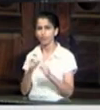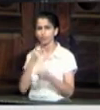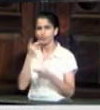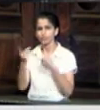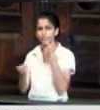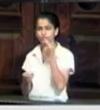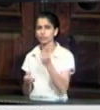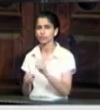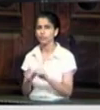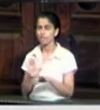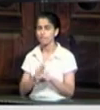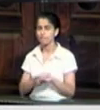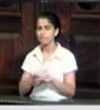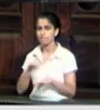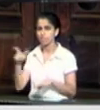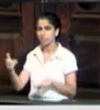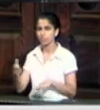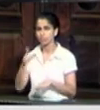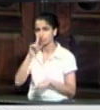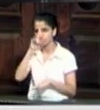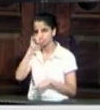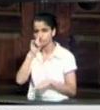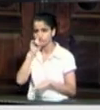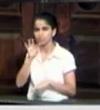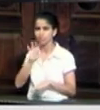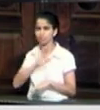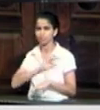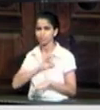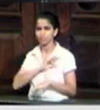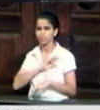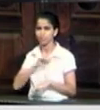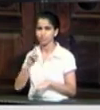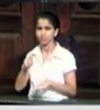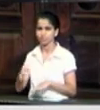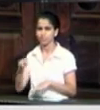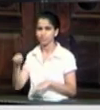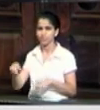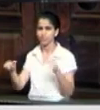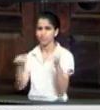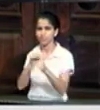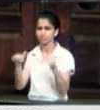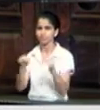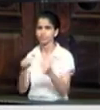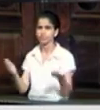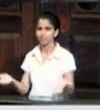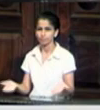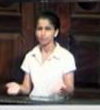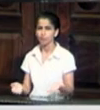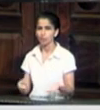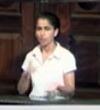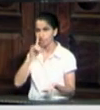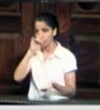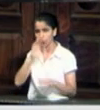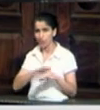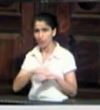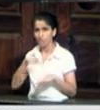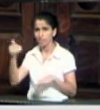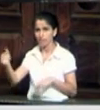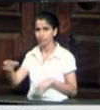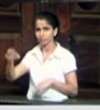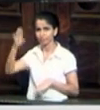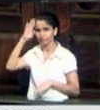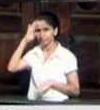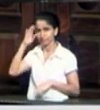mais arriscado estar na Polícia Militar do que nas Forças Armadas